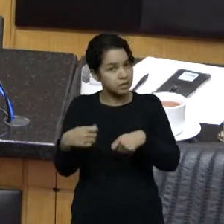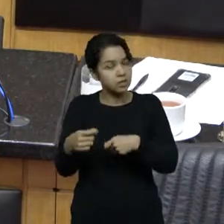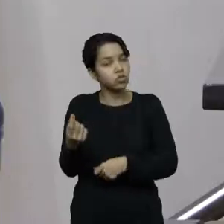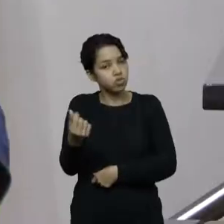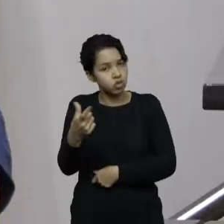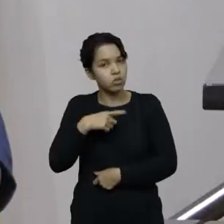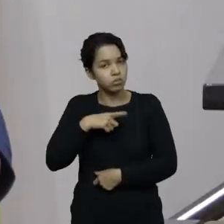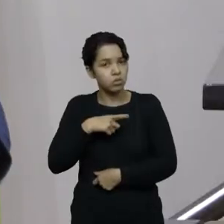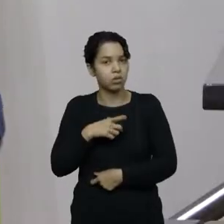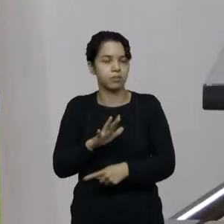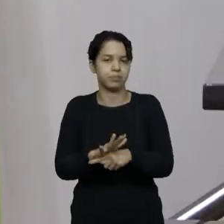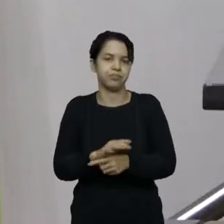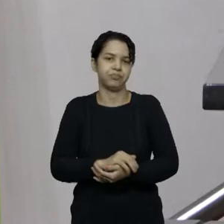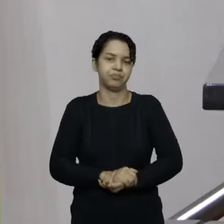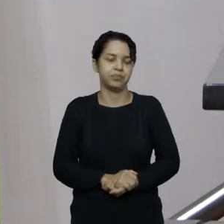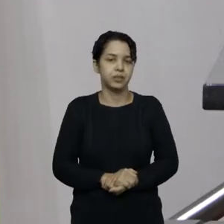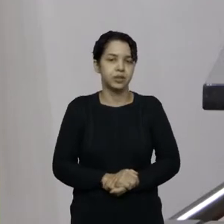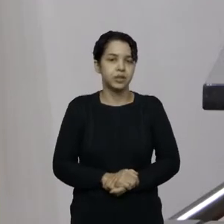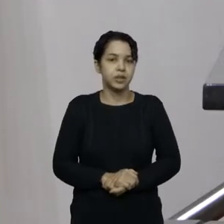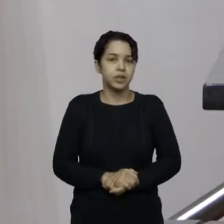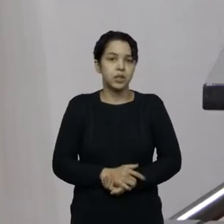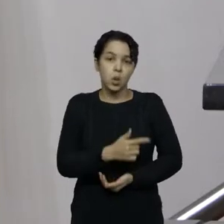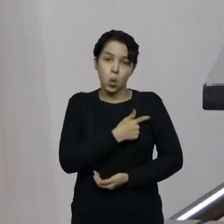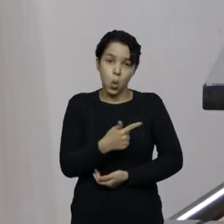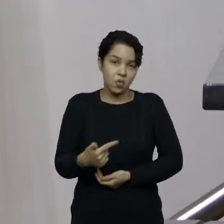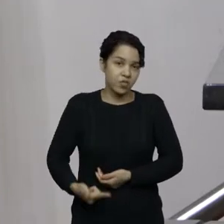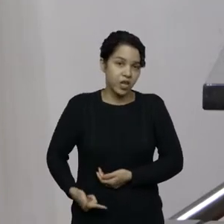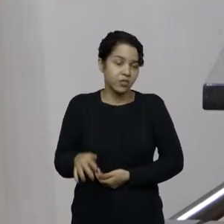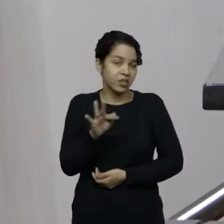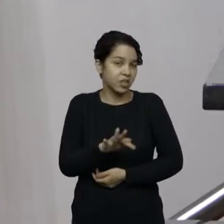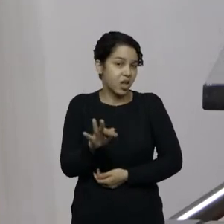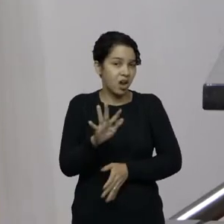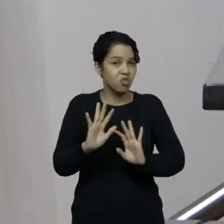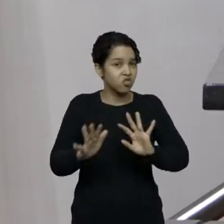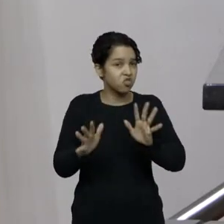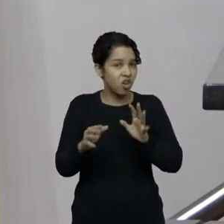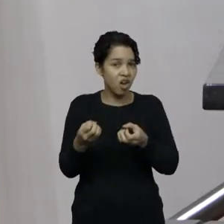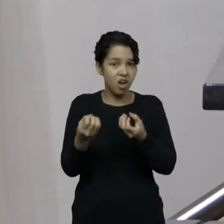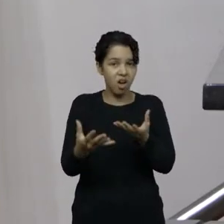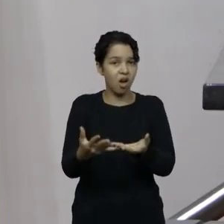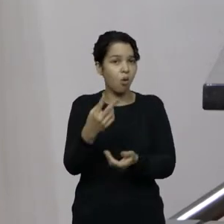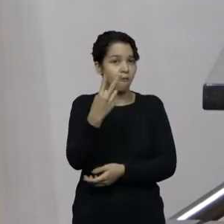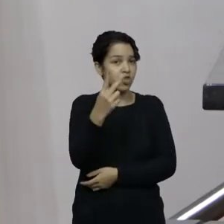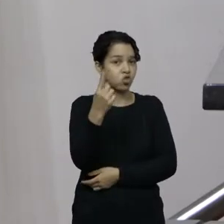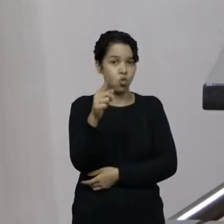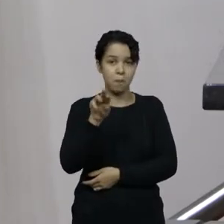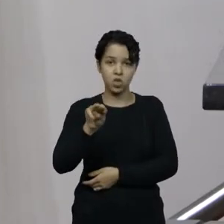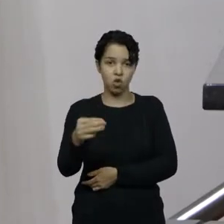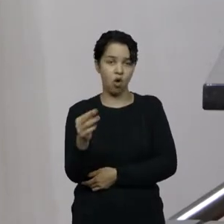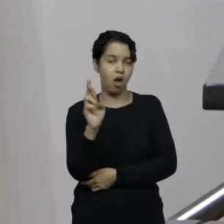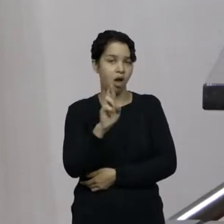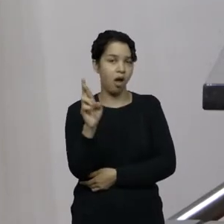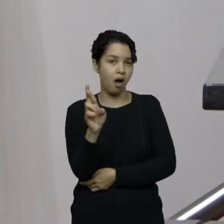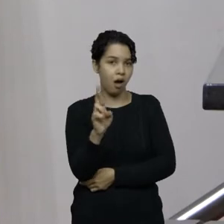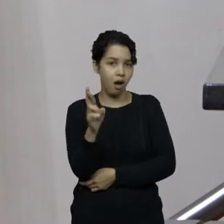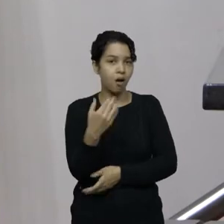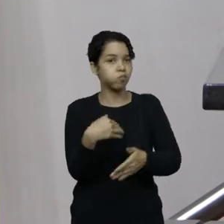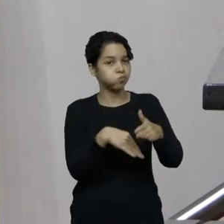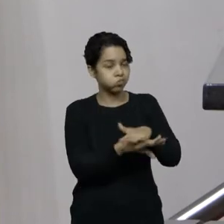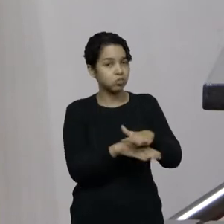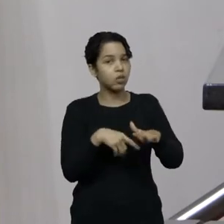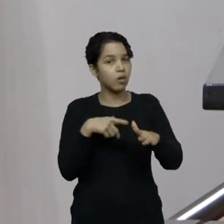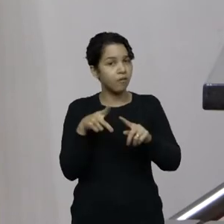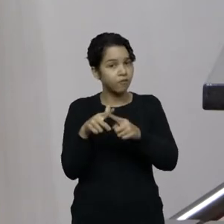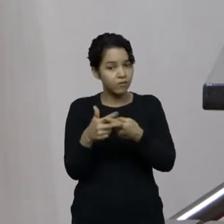do governo federal lei do governo já disponibilizou 21 milhões de Reais na conta para poder fazer